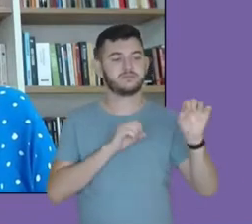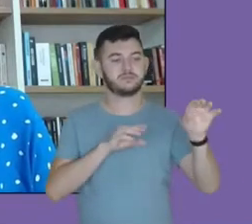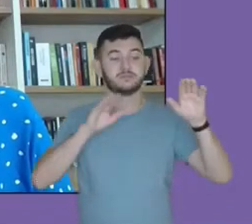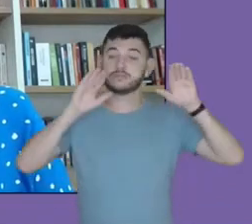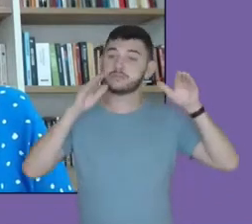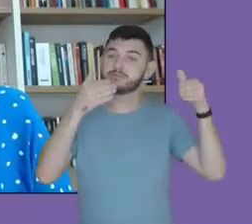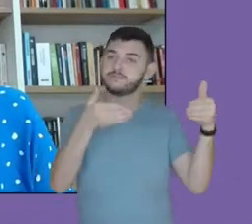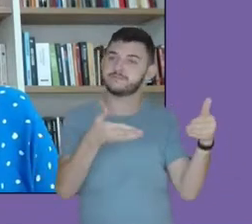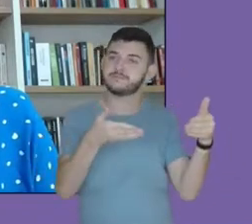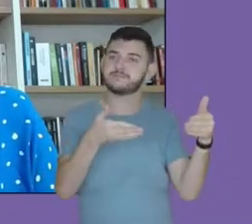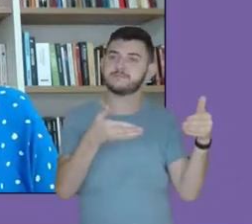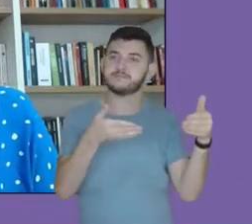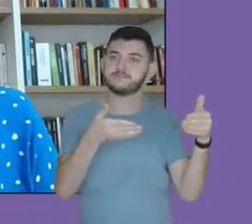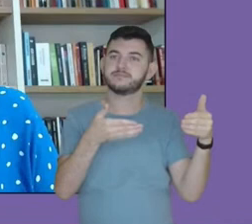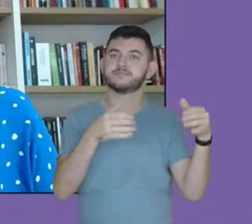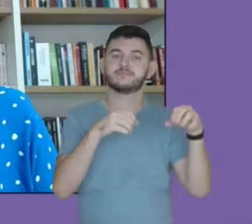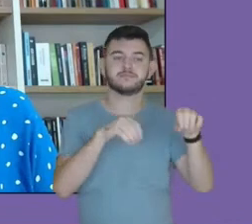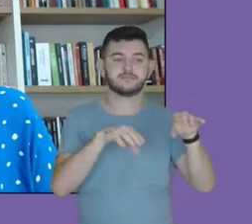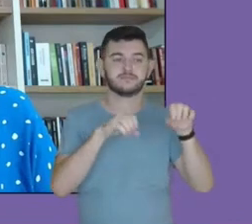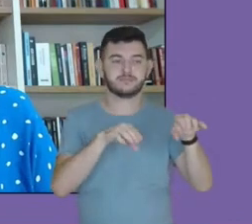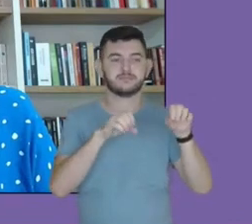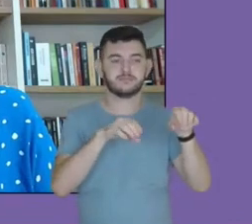na educação inclusiva,